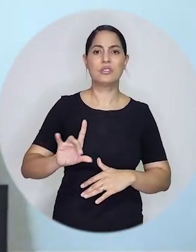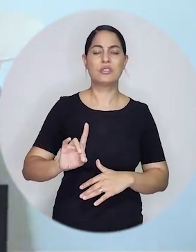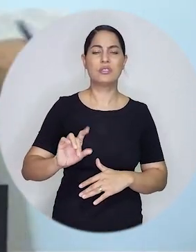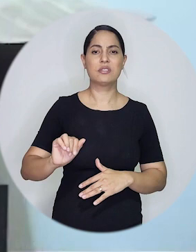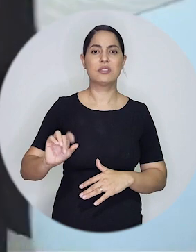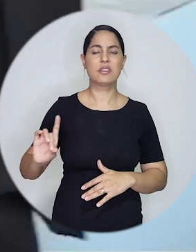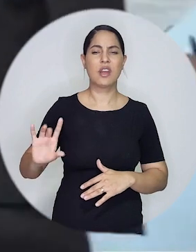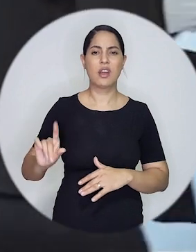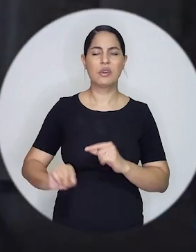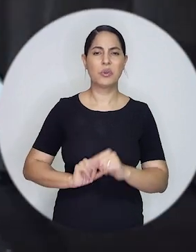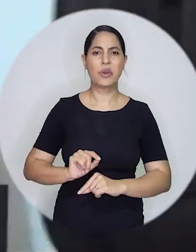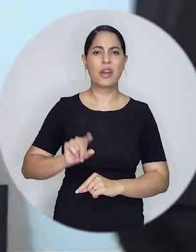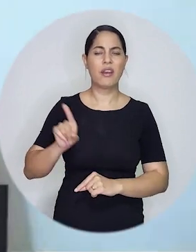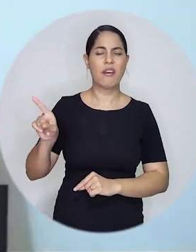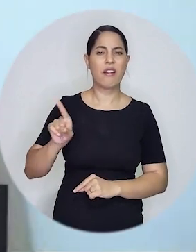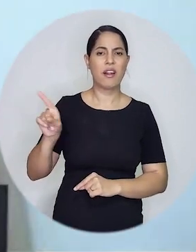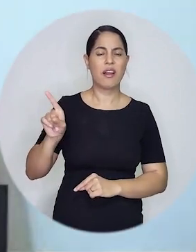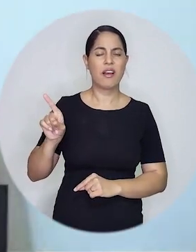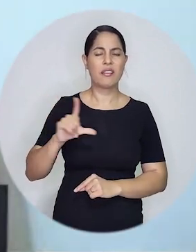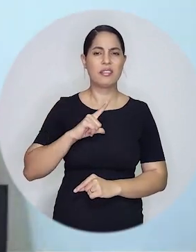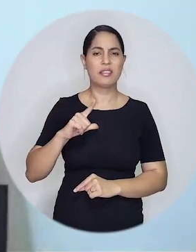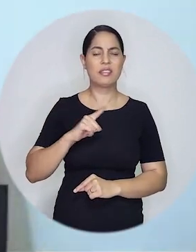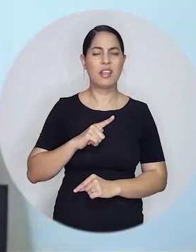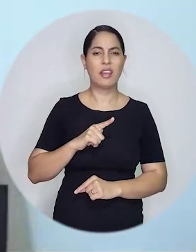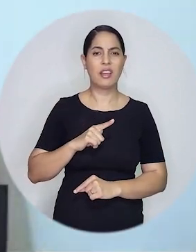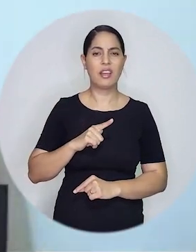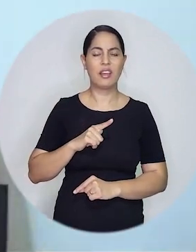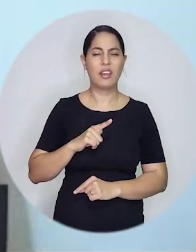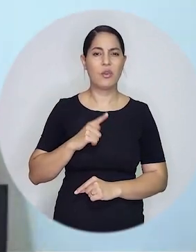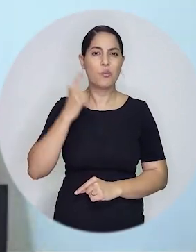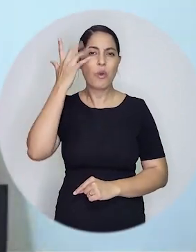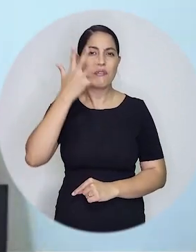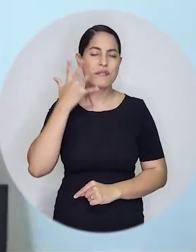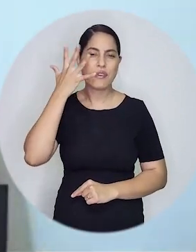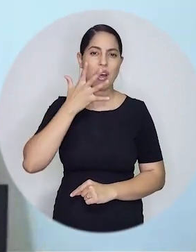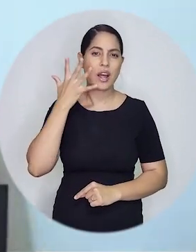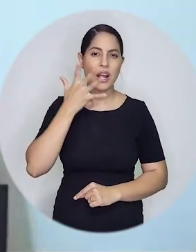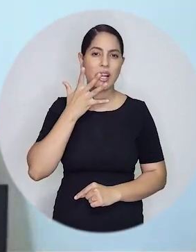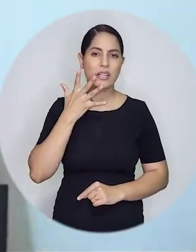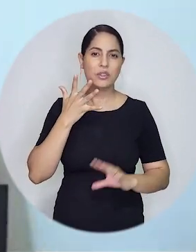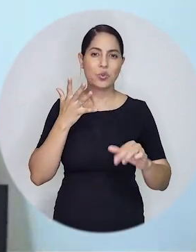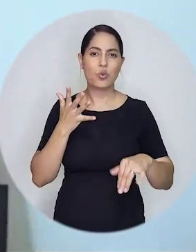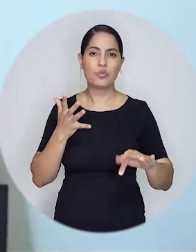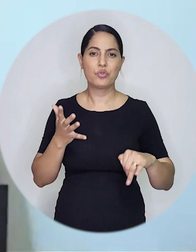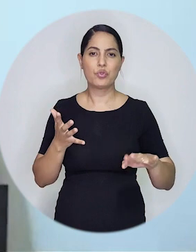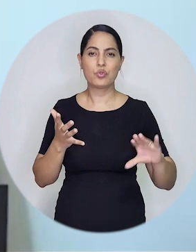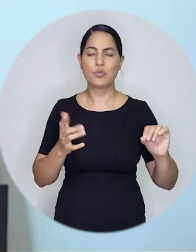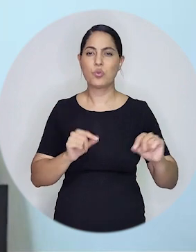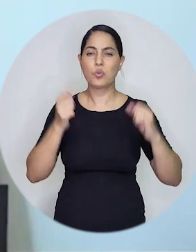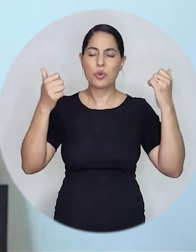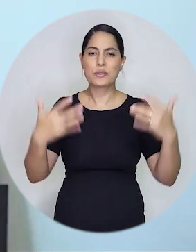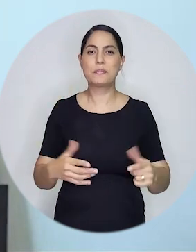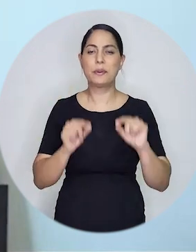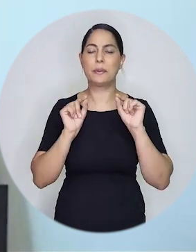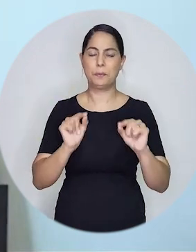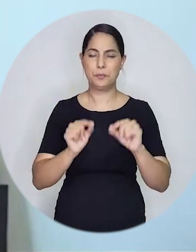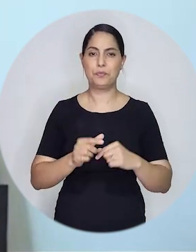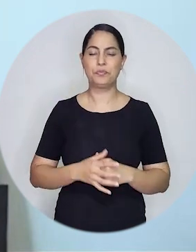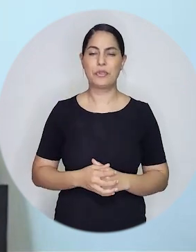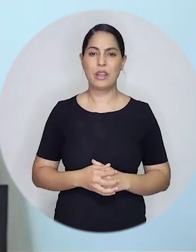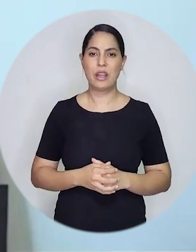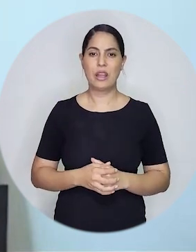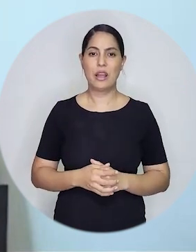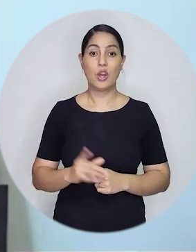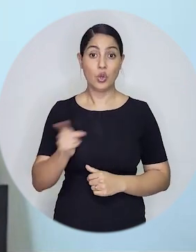de Zhejiang, então vale a pena eu citar um dizer do Confúcio, que ele diz o seguinte,